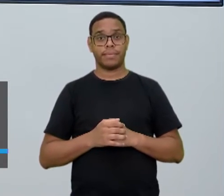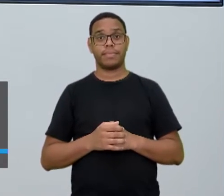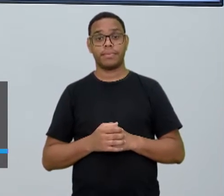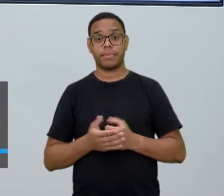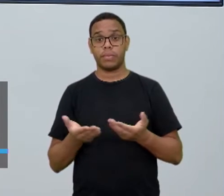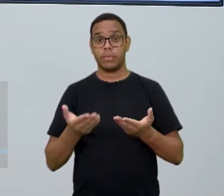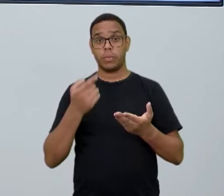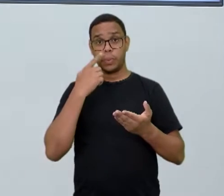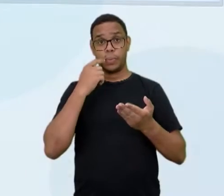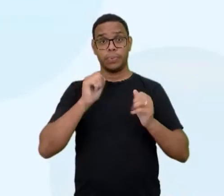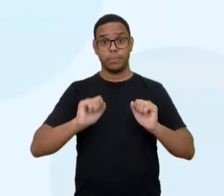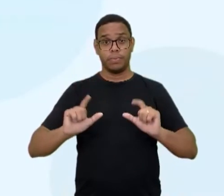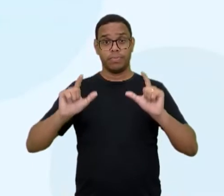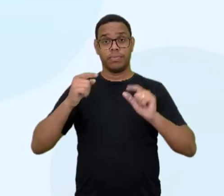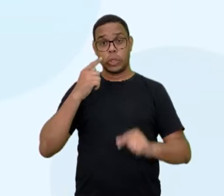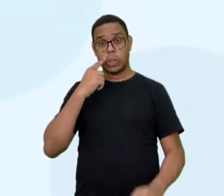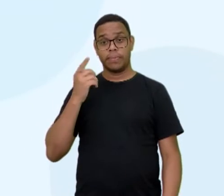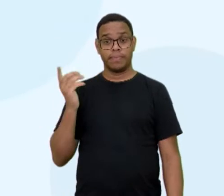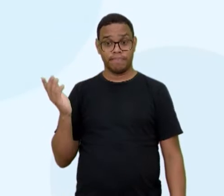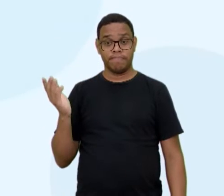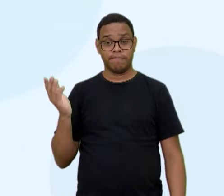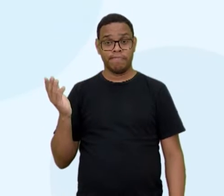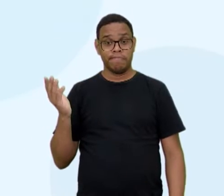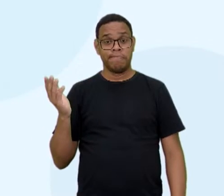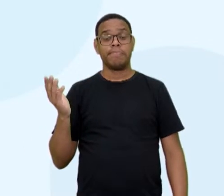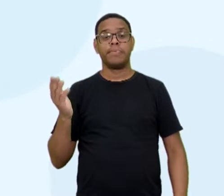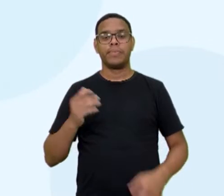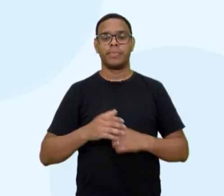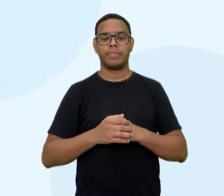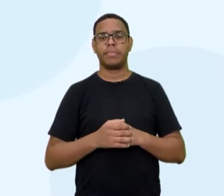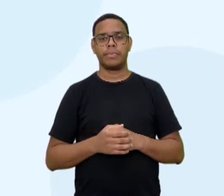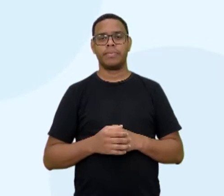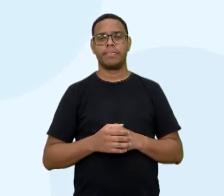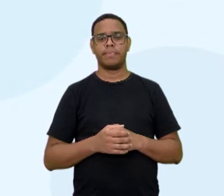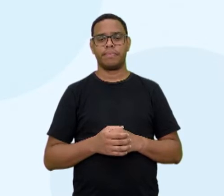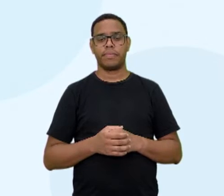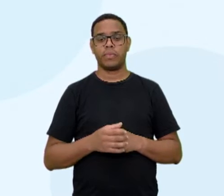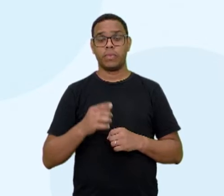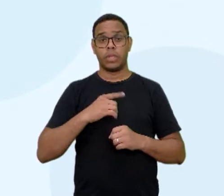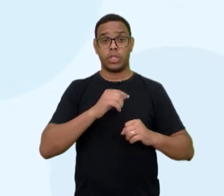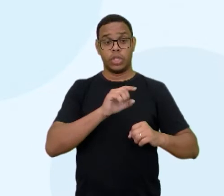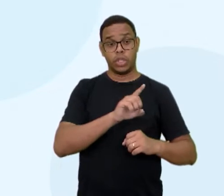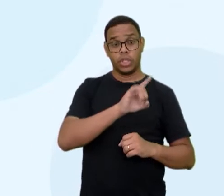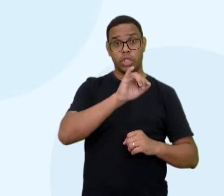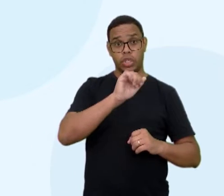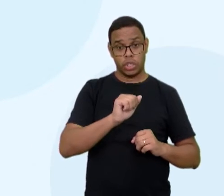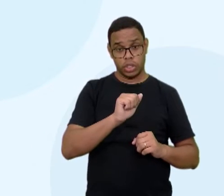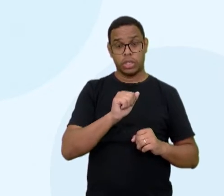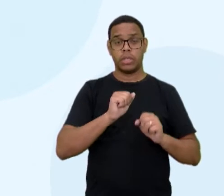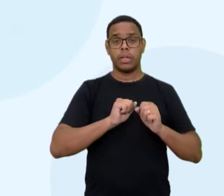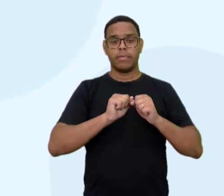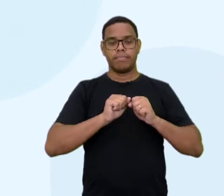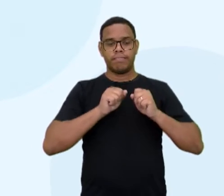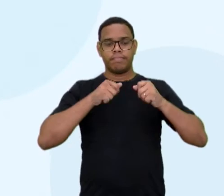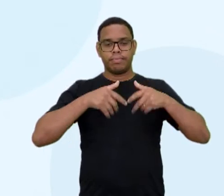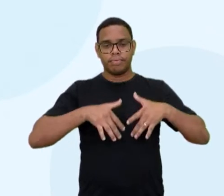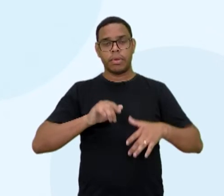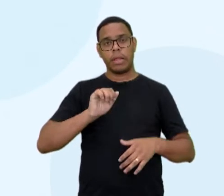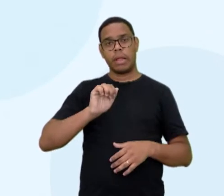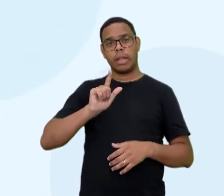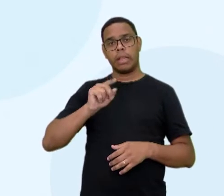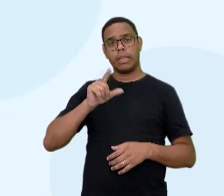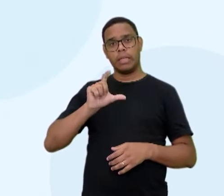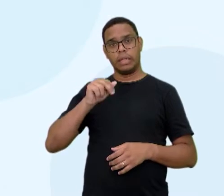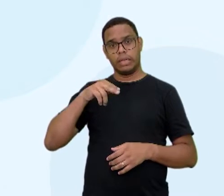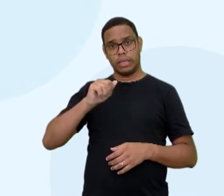vai aparecer aí na tela para vocês justamente, né? Quando a gente tem aqui, olha, durante o dia, então, a secreção de grelina,